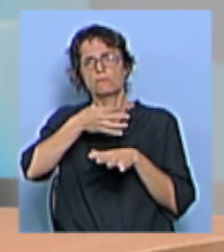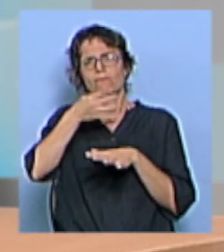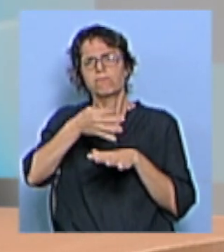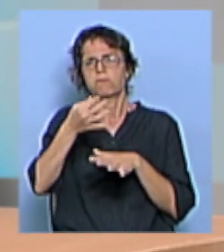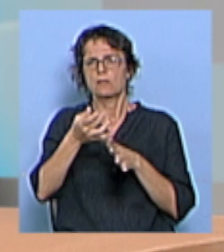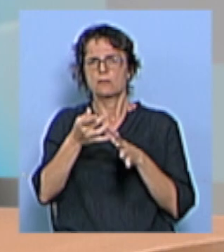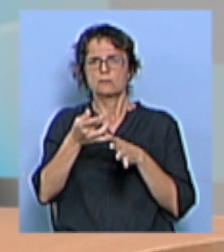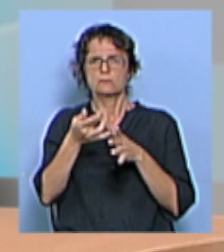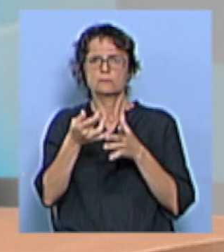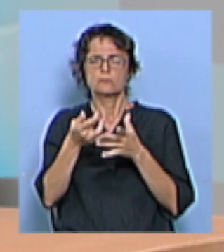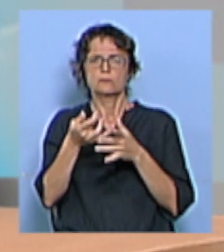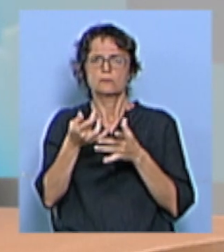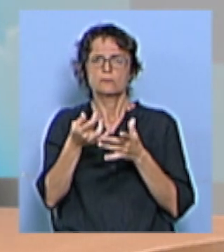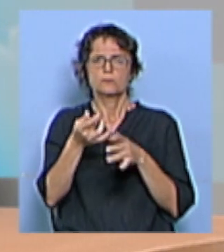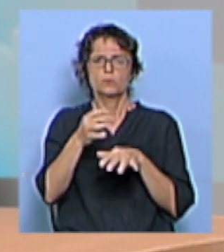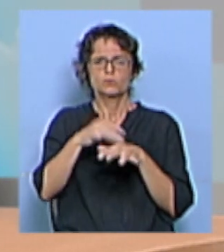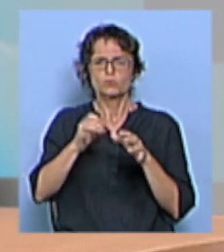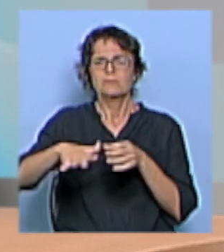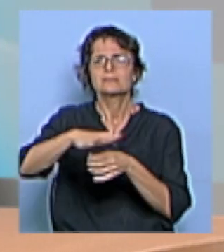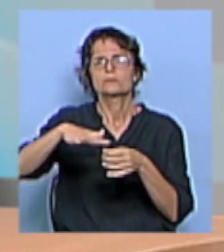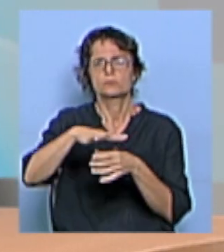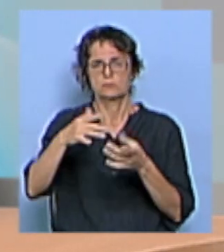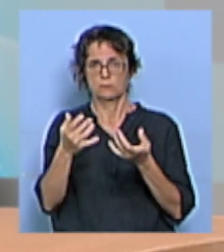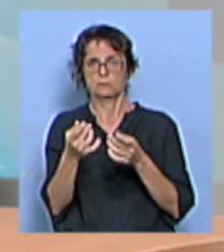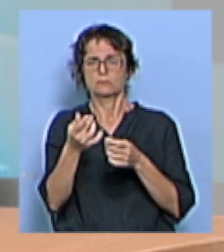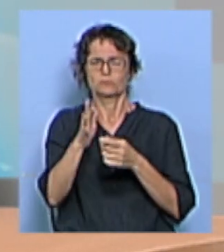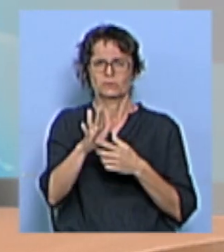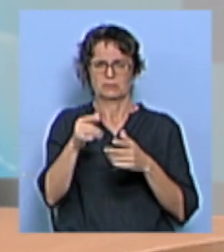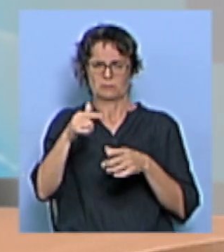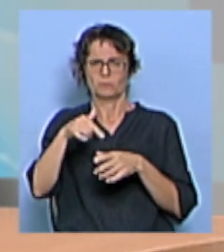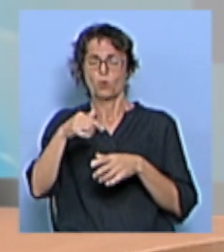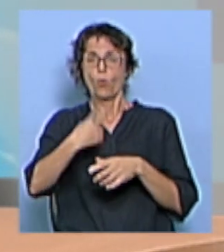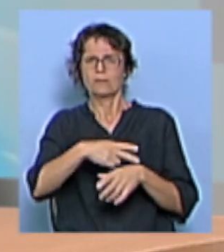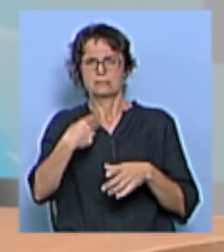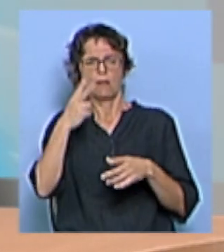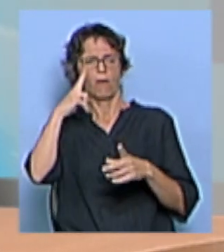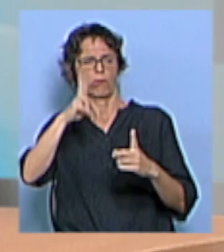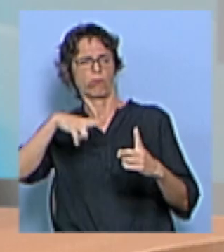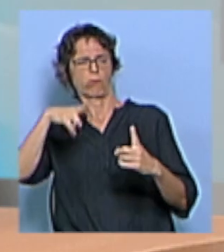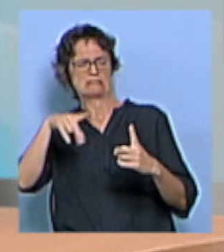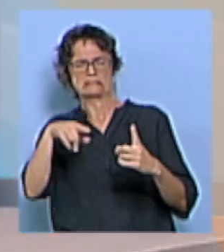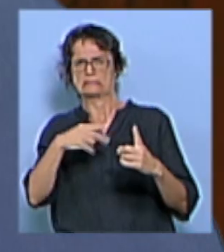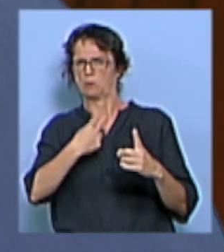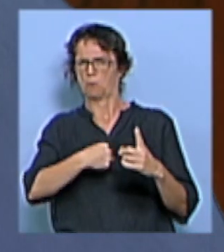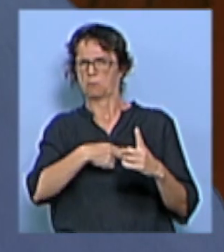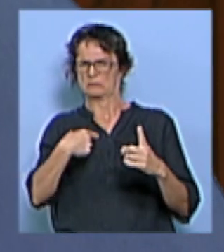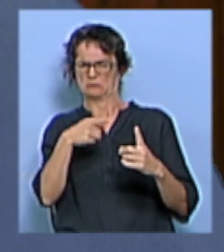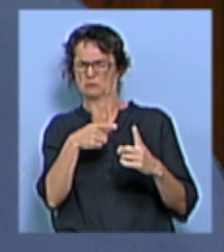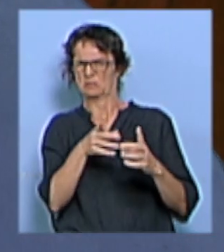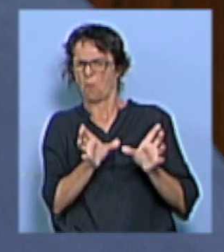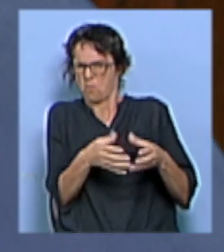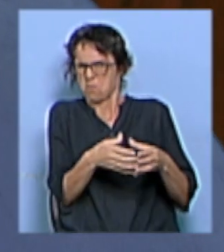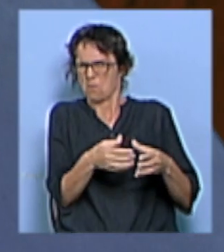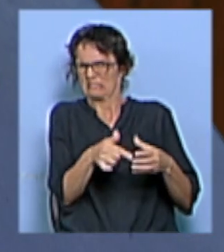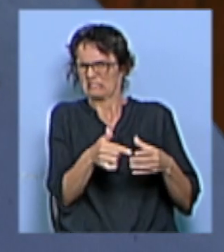uma seita horrorosa, que era contra a humanidade, da cultura do Império, enfim, com os costumes estranhíssimos. Eram